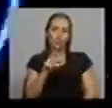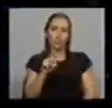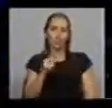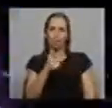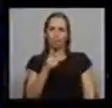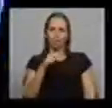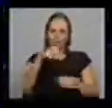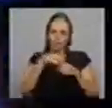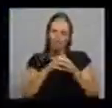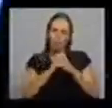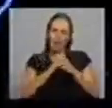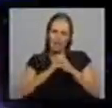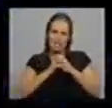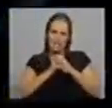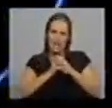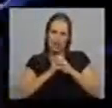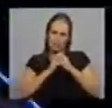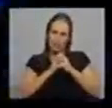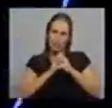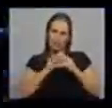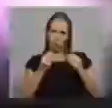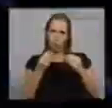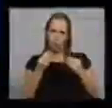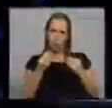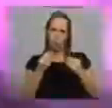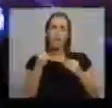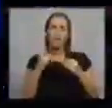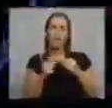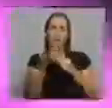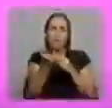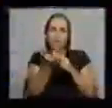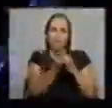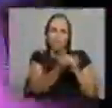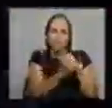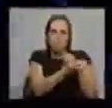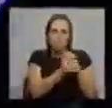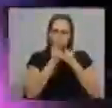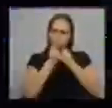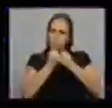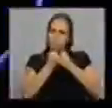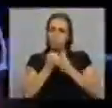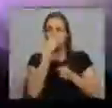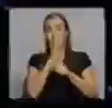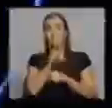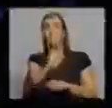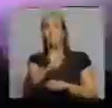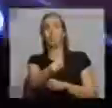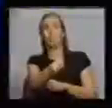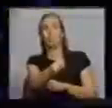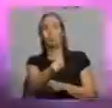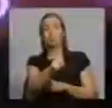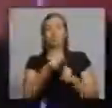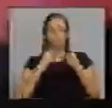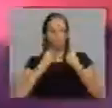portanto, têm densidades muito elevadas e que têm campos magnéticos extraordinariamente poderosos. Olha, por exemplo, estes que nós estamos a ver, extremamente